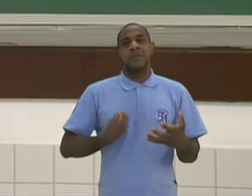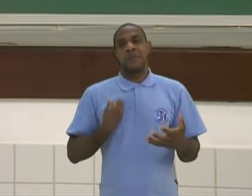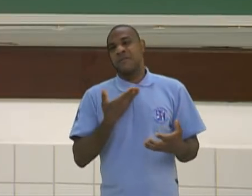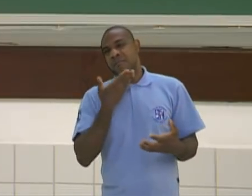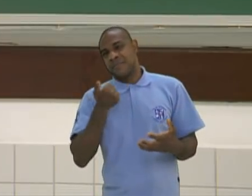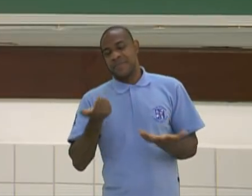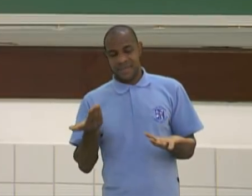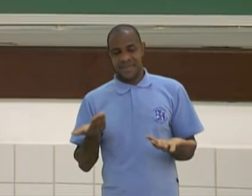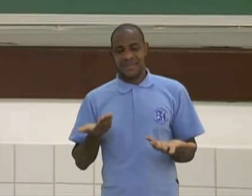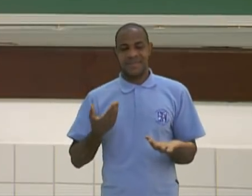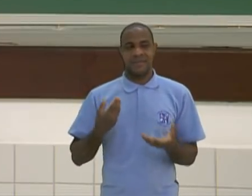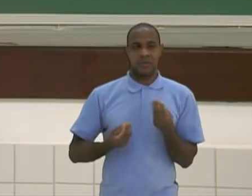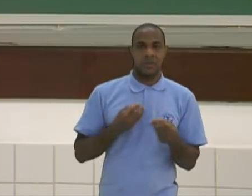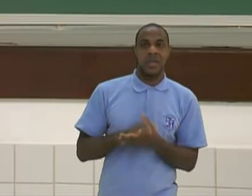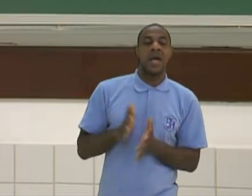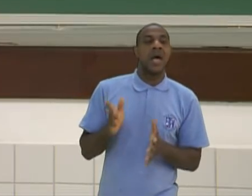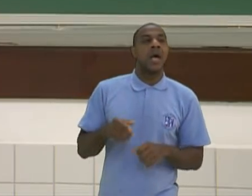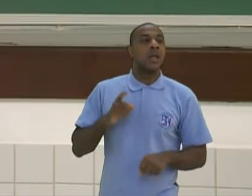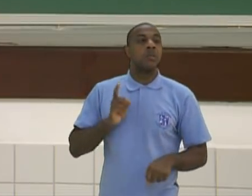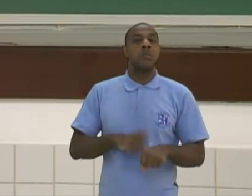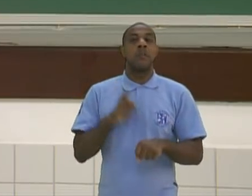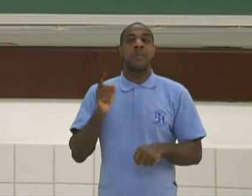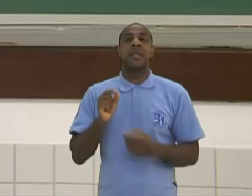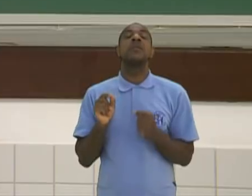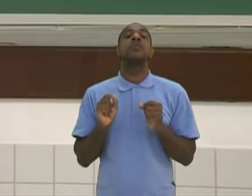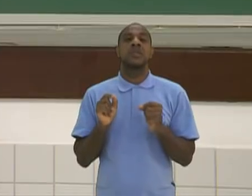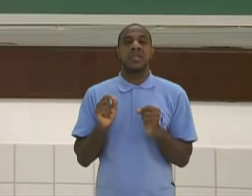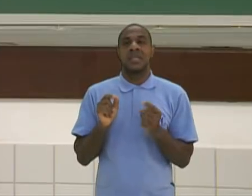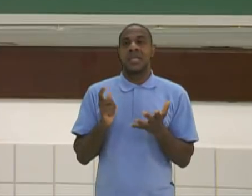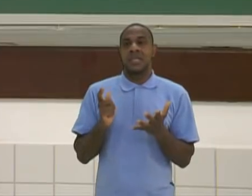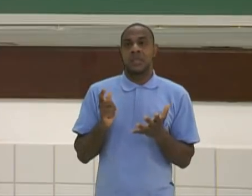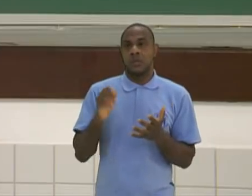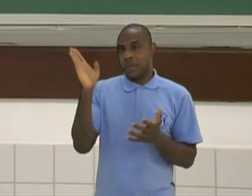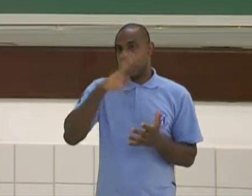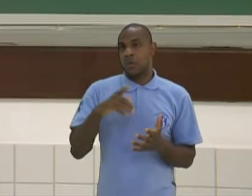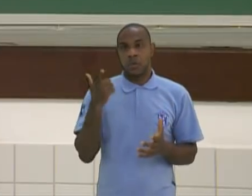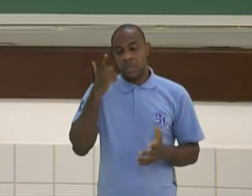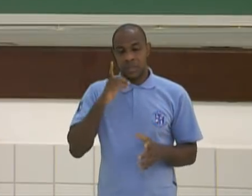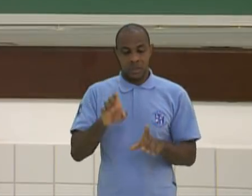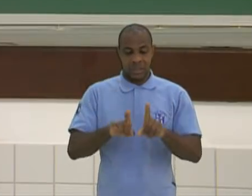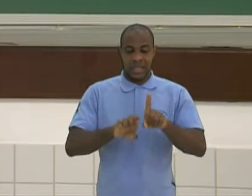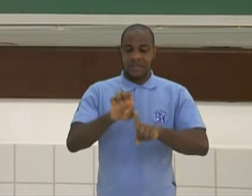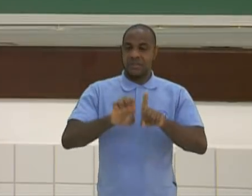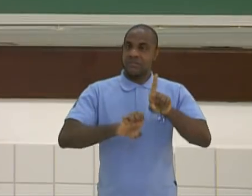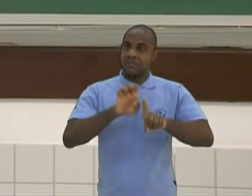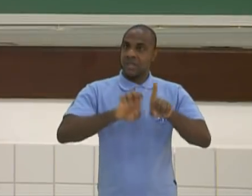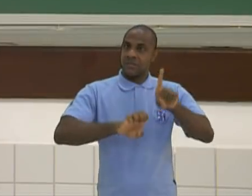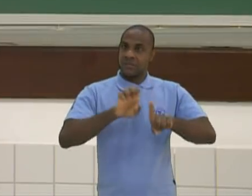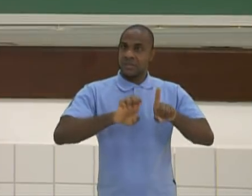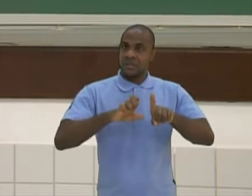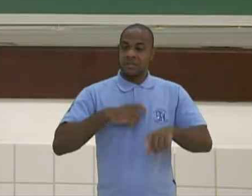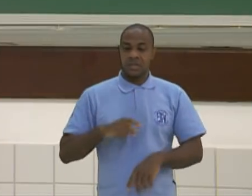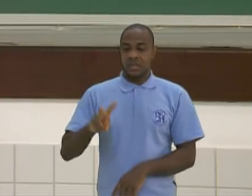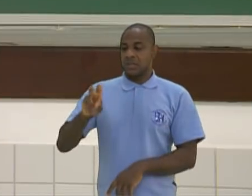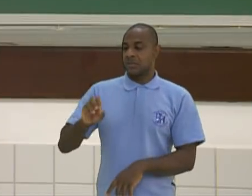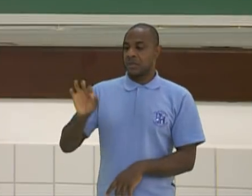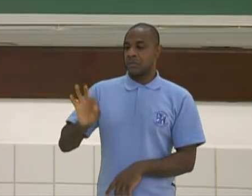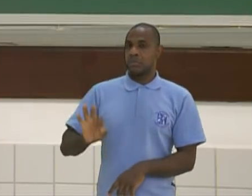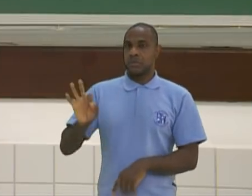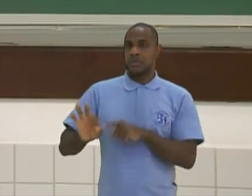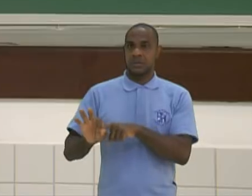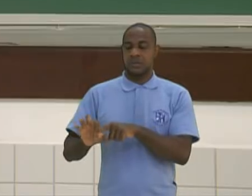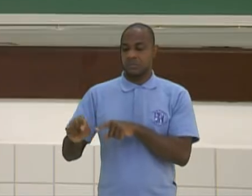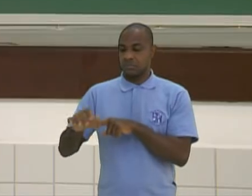Brasil tinha conseguido essa estatística impressionante de chegar a 50% no campo e 50%